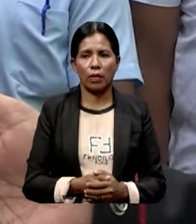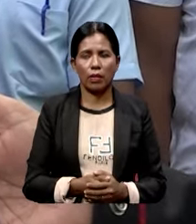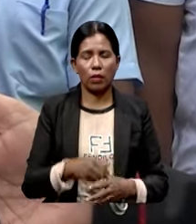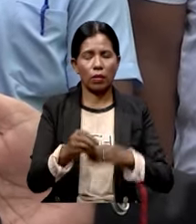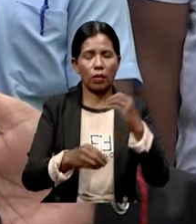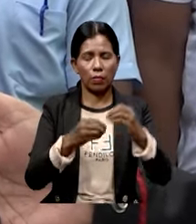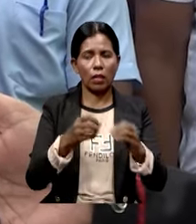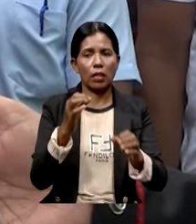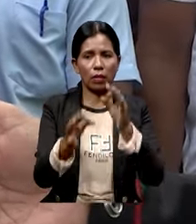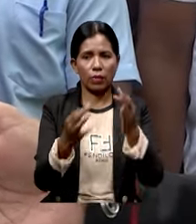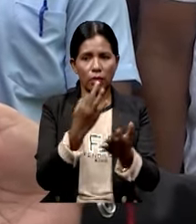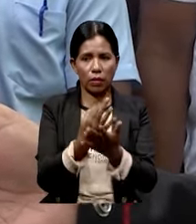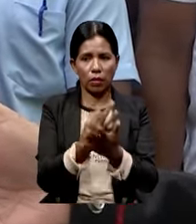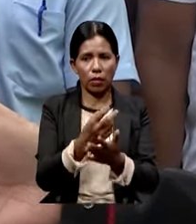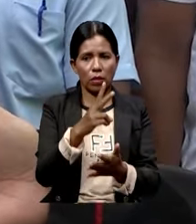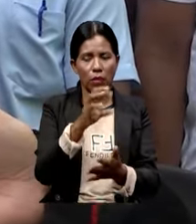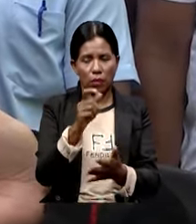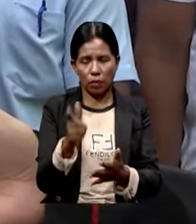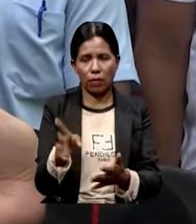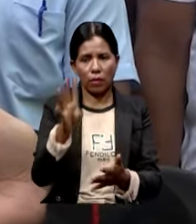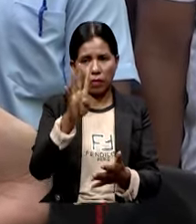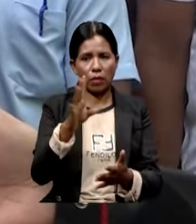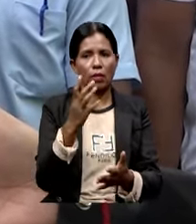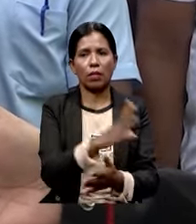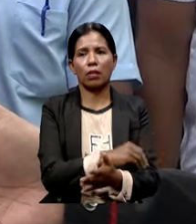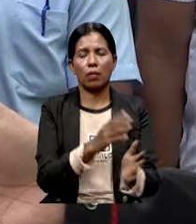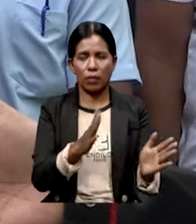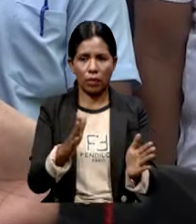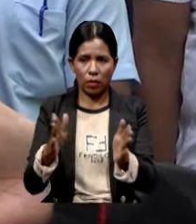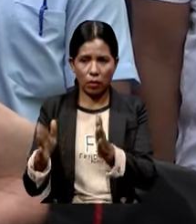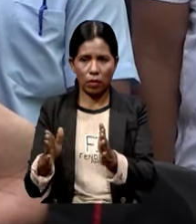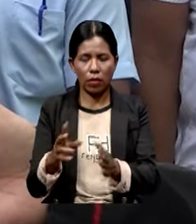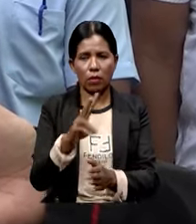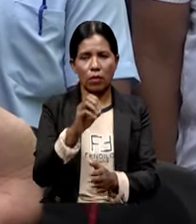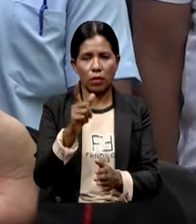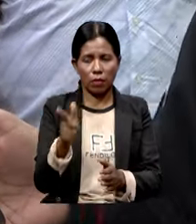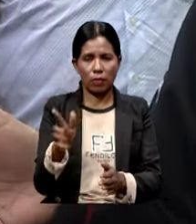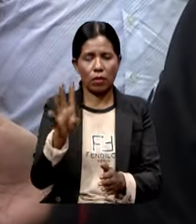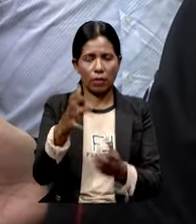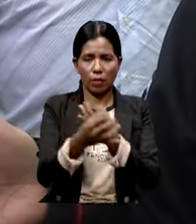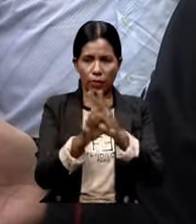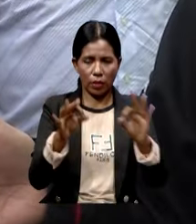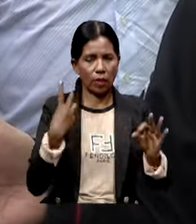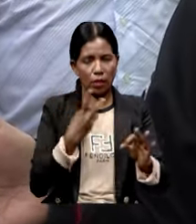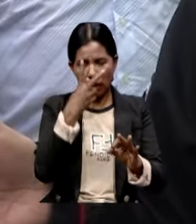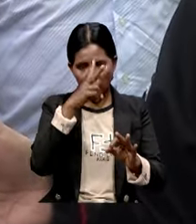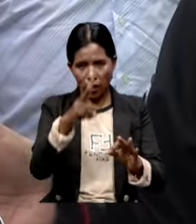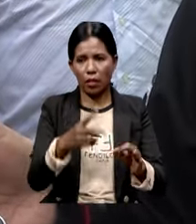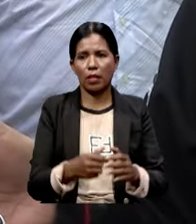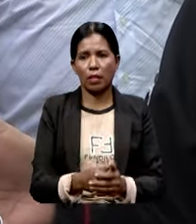Significa ser orçamento 2024 e significa processo tem que ser 2024 remata. Pois está sério, também se